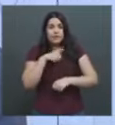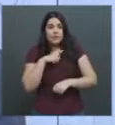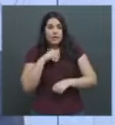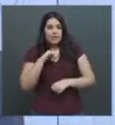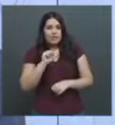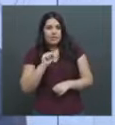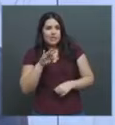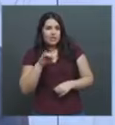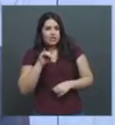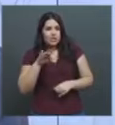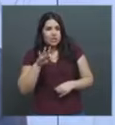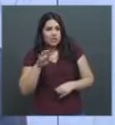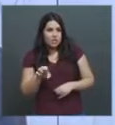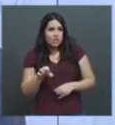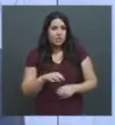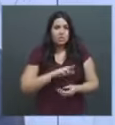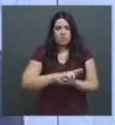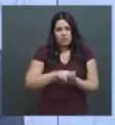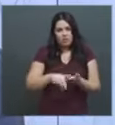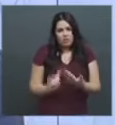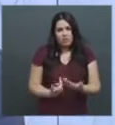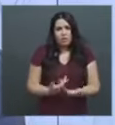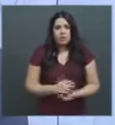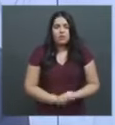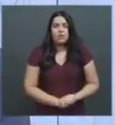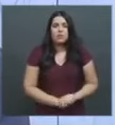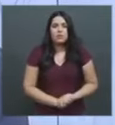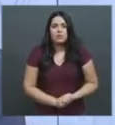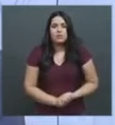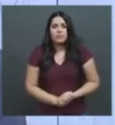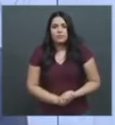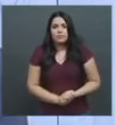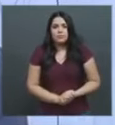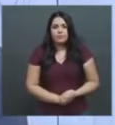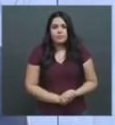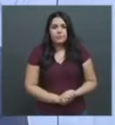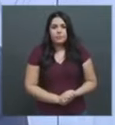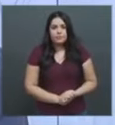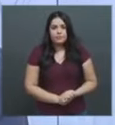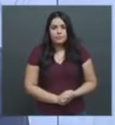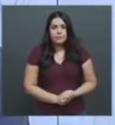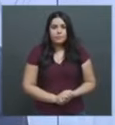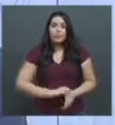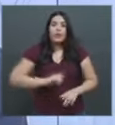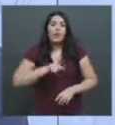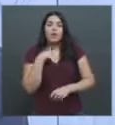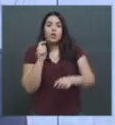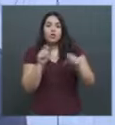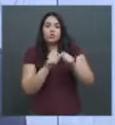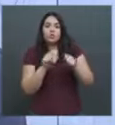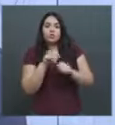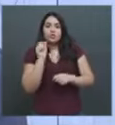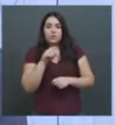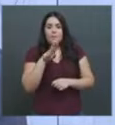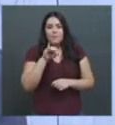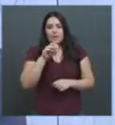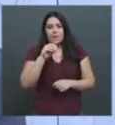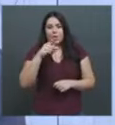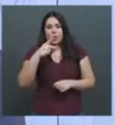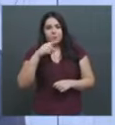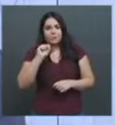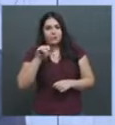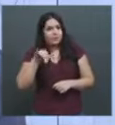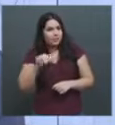de hipertrofia, áreas tumorais, tudo é visto por essa câmara. E a partir daí, a gente faz uma biópsia para ver